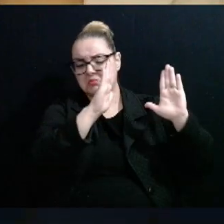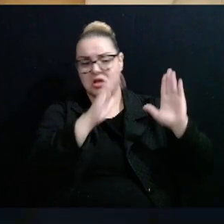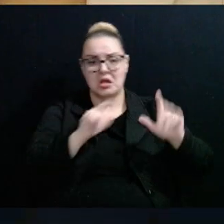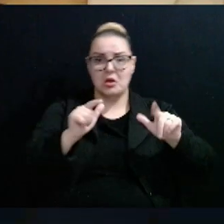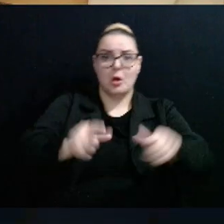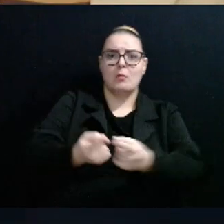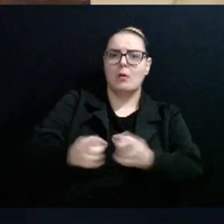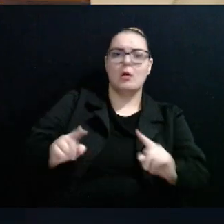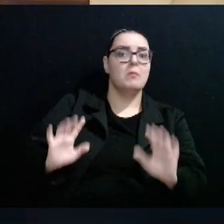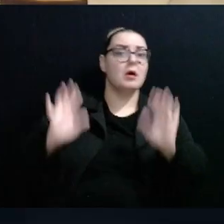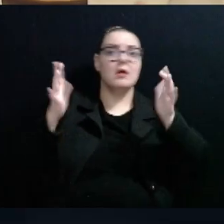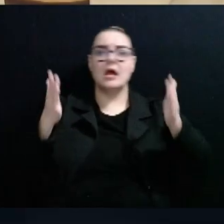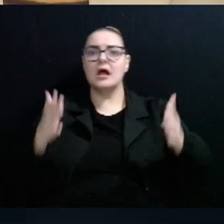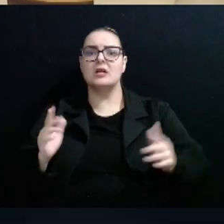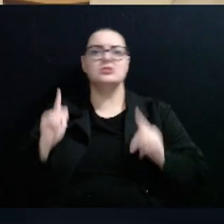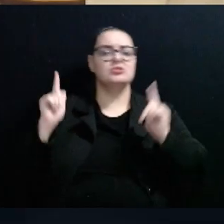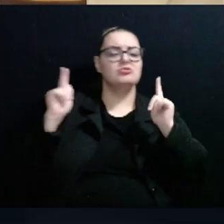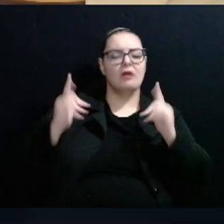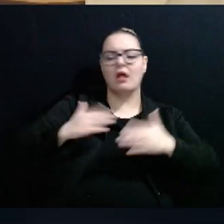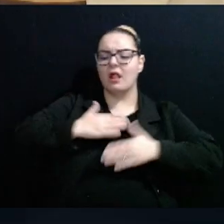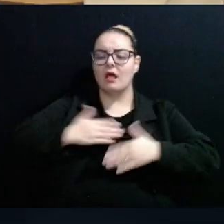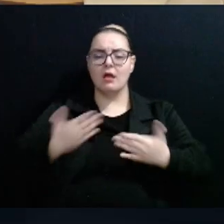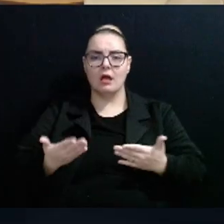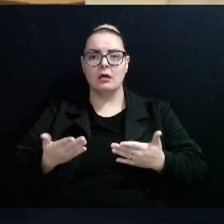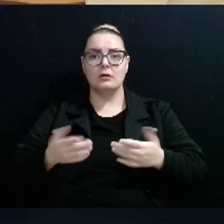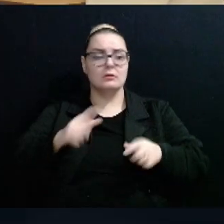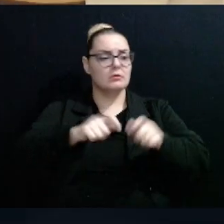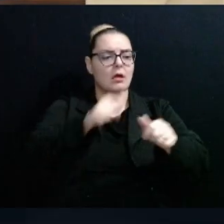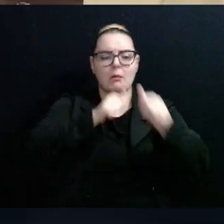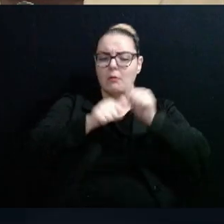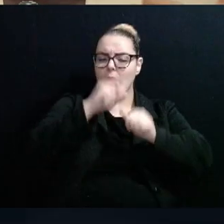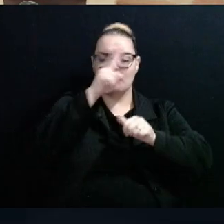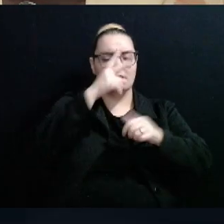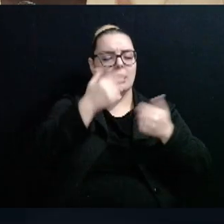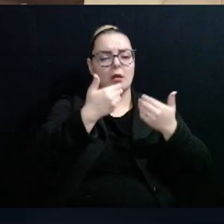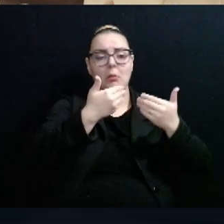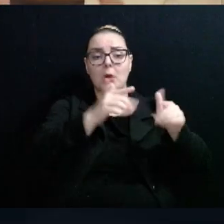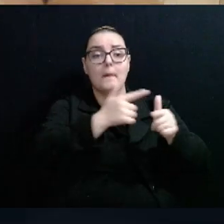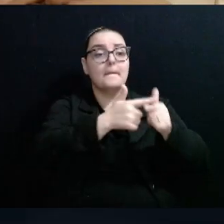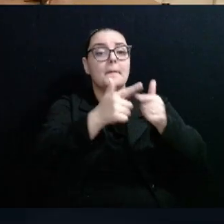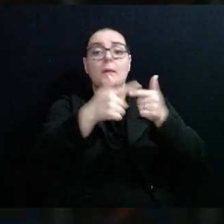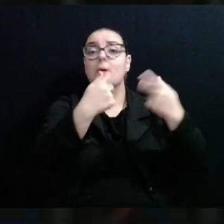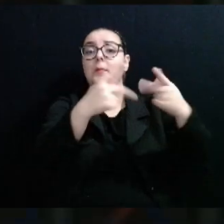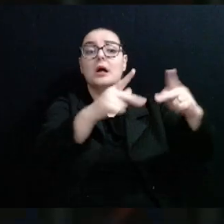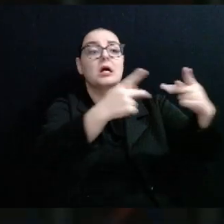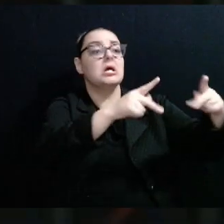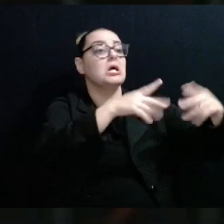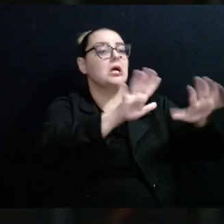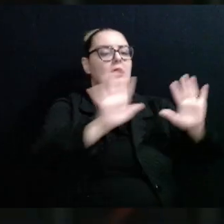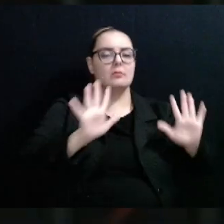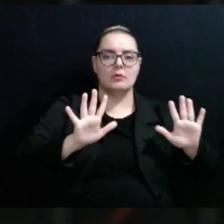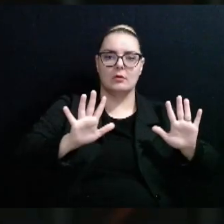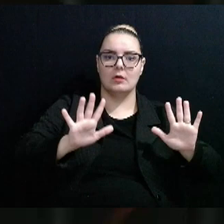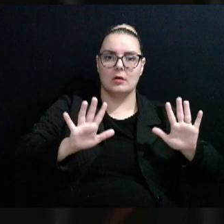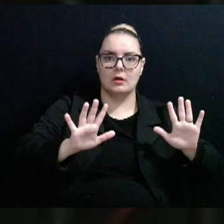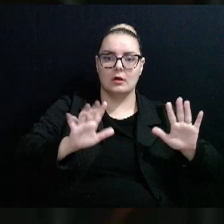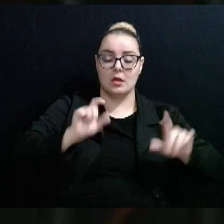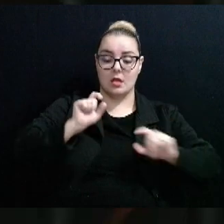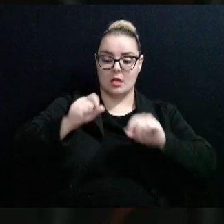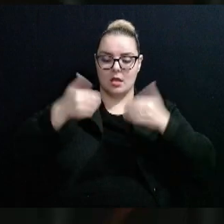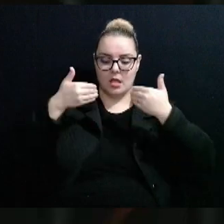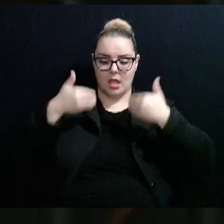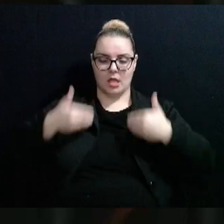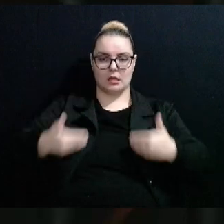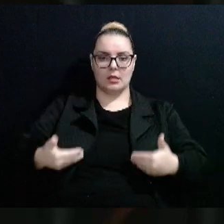de comemoração e as pessoas estão consumindo a cerveja. O negócio é você saber quem você é e